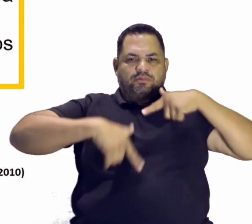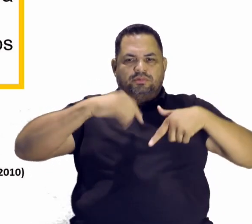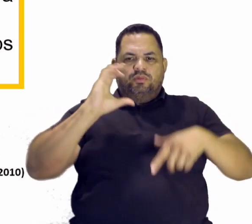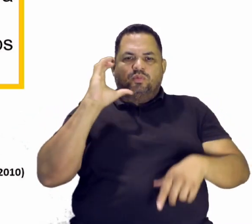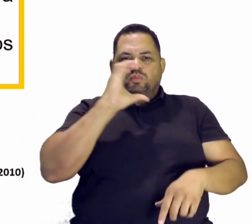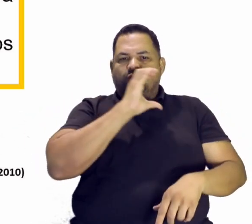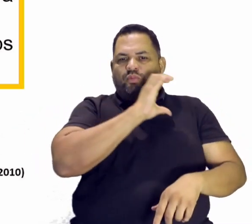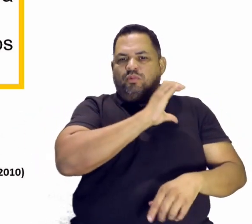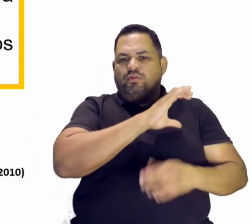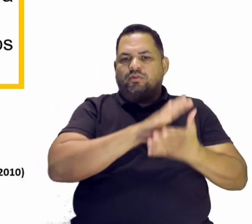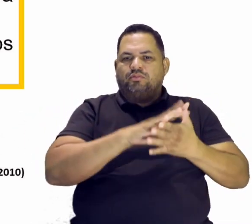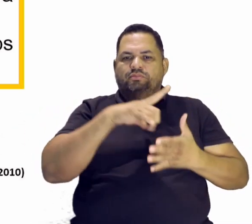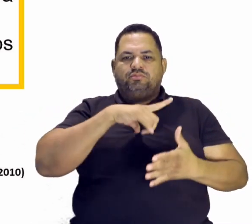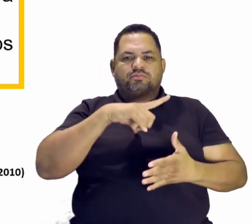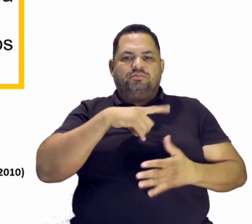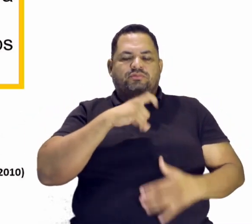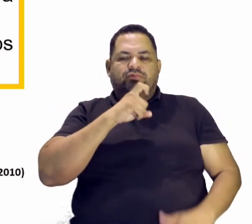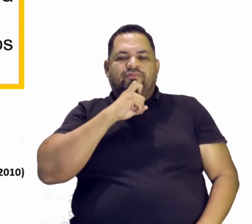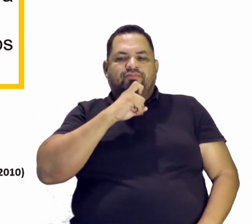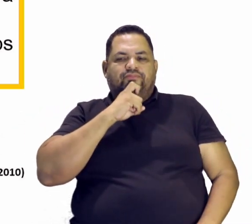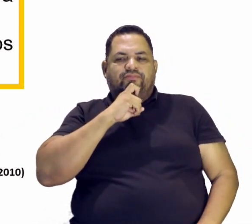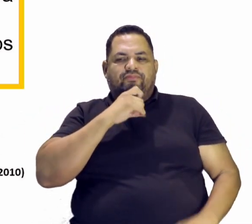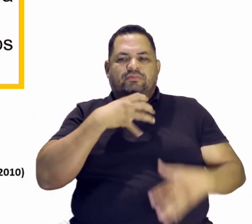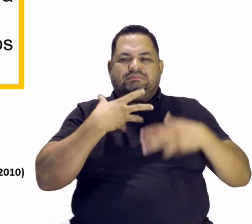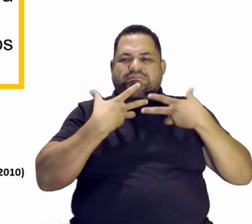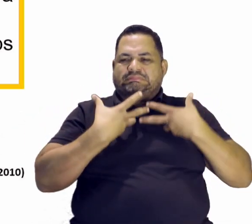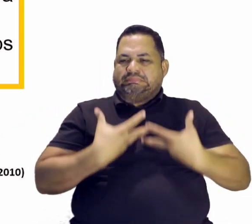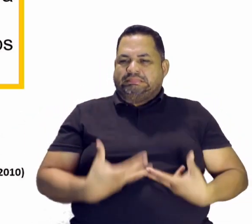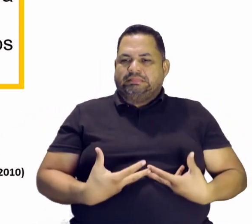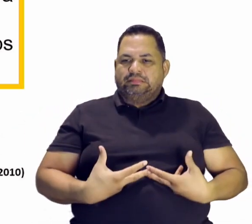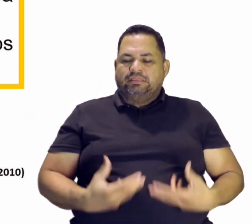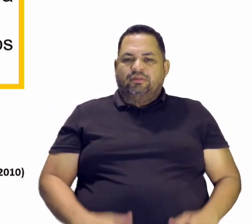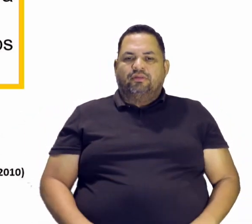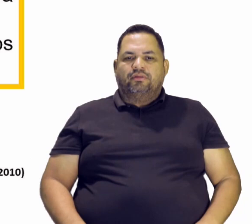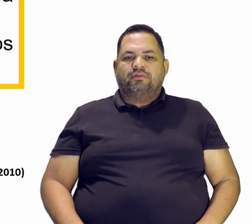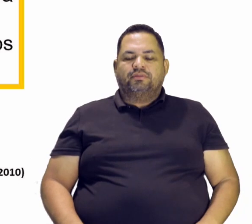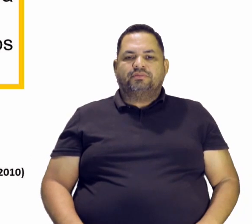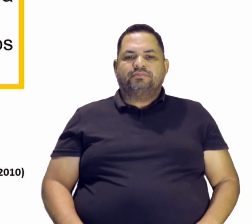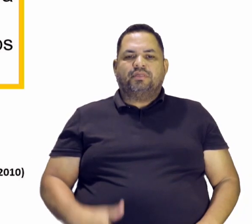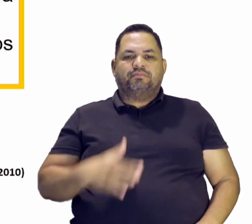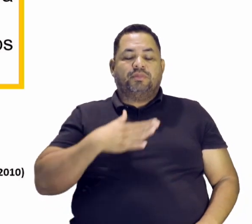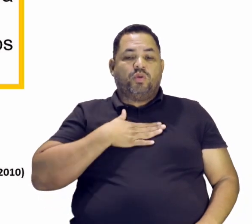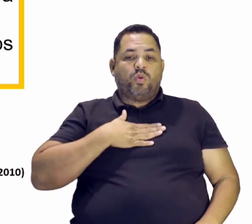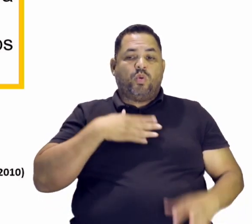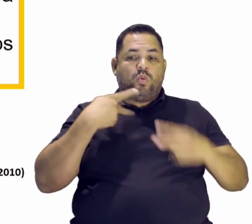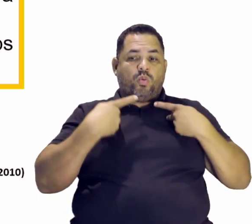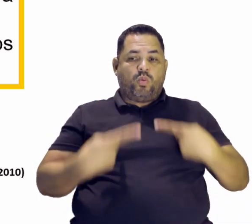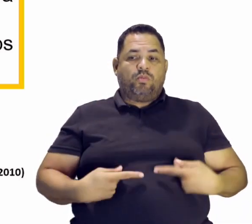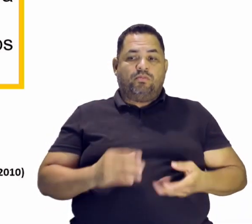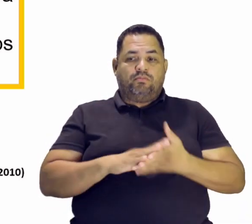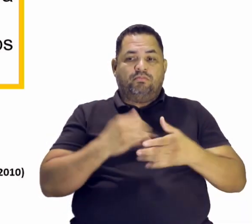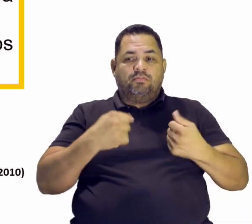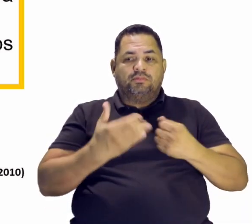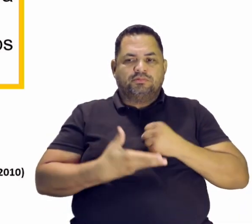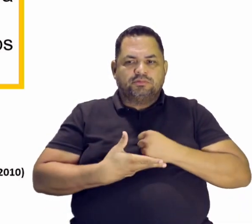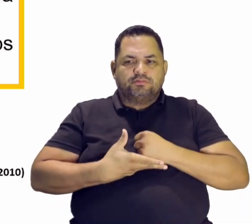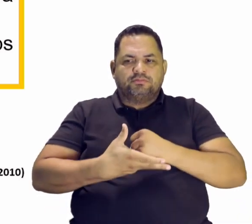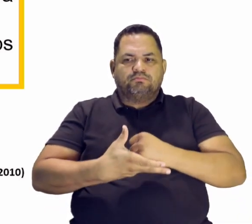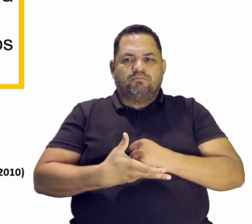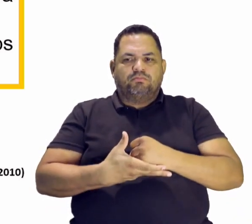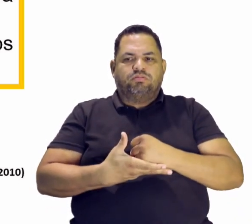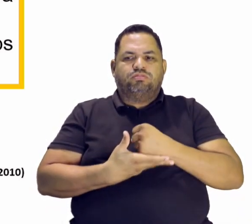períodos de estresse e de frio, certo? Então, esse meu corpo aqui, ele precisa de sustentação. Nós temos